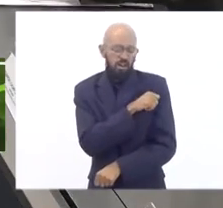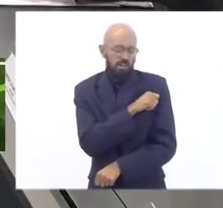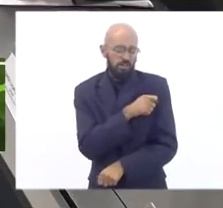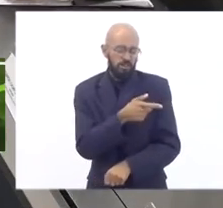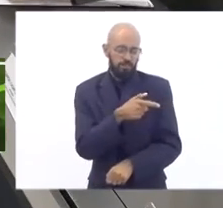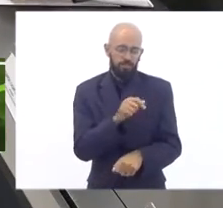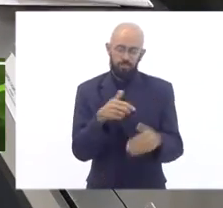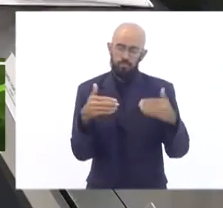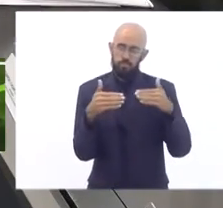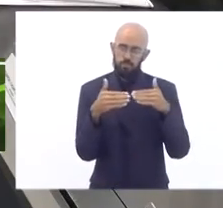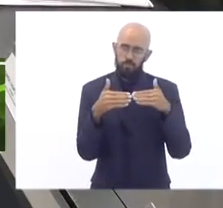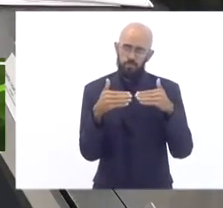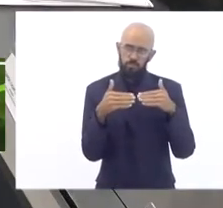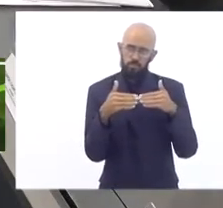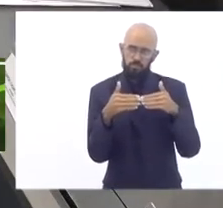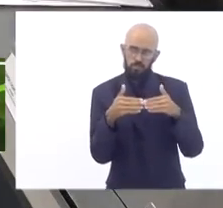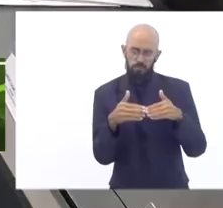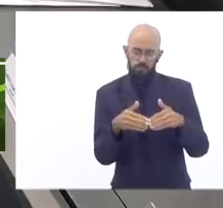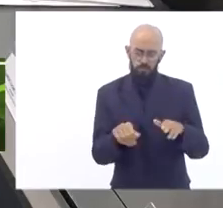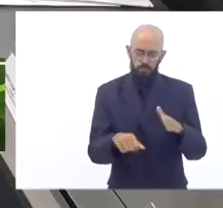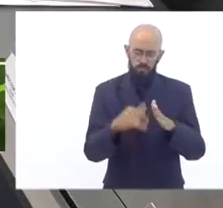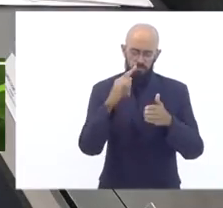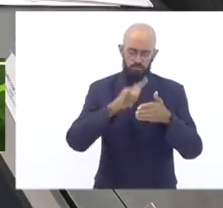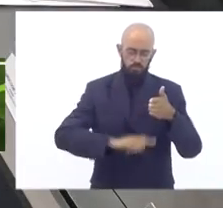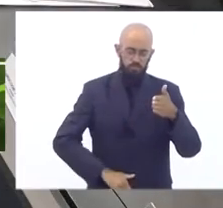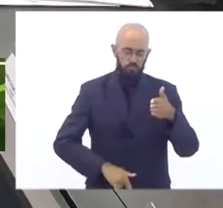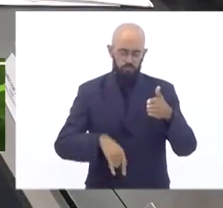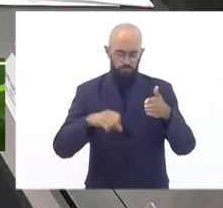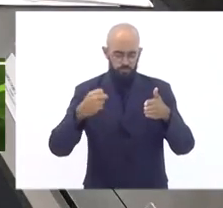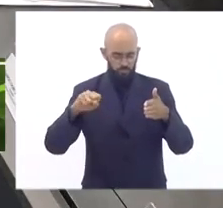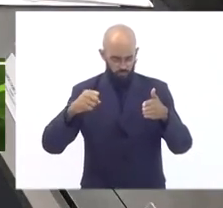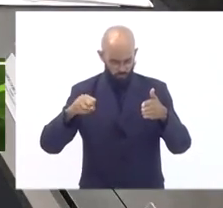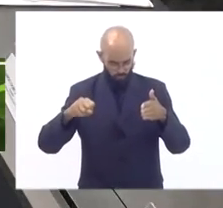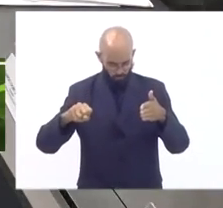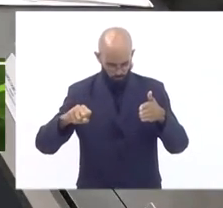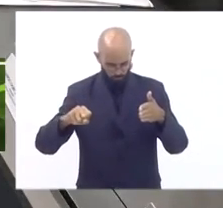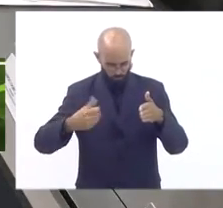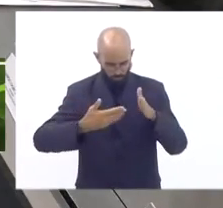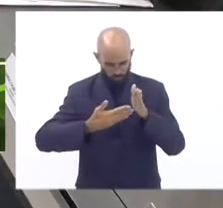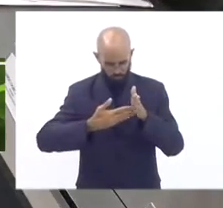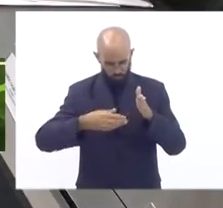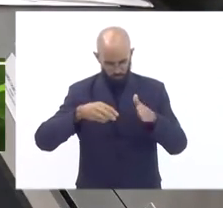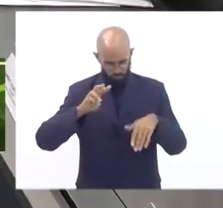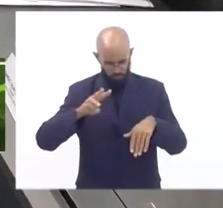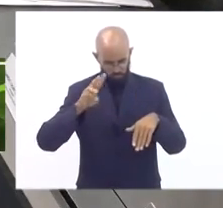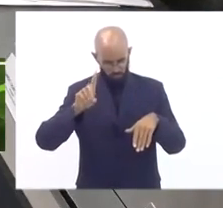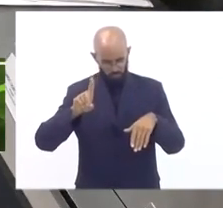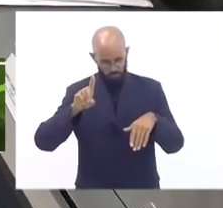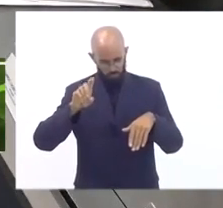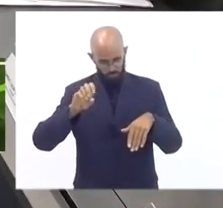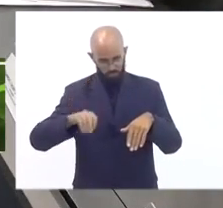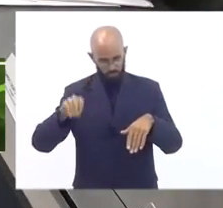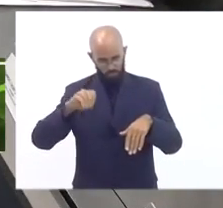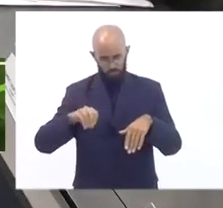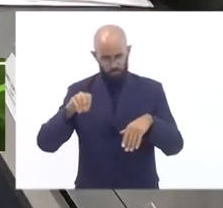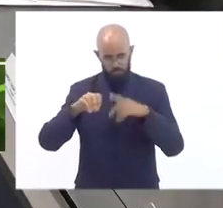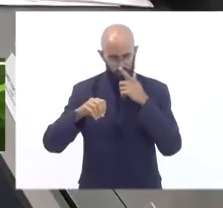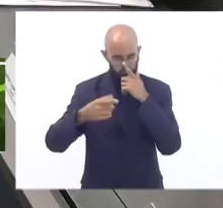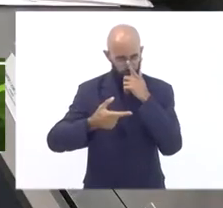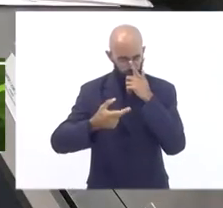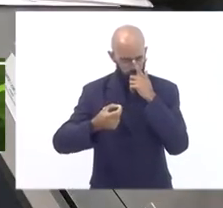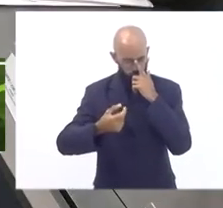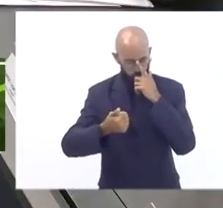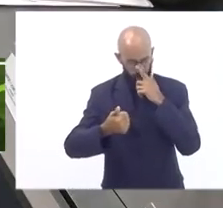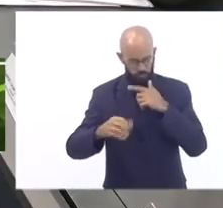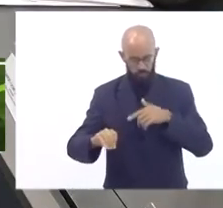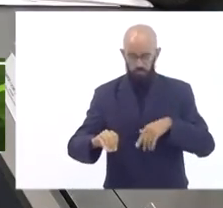Supervia, conforme disciplina o 8º termo aditivo, dando prazo até 30 de outubro de 2010.